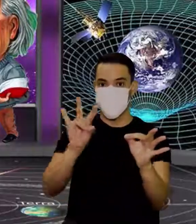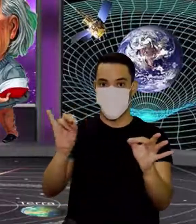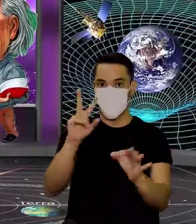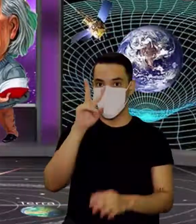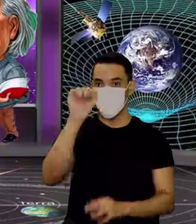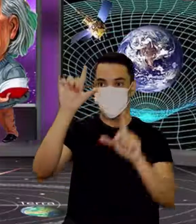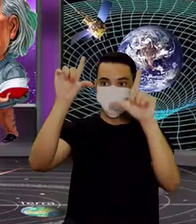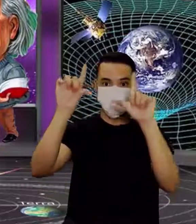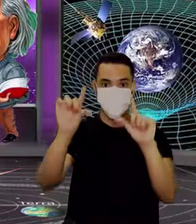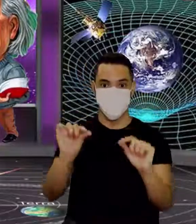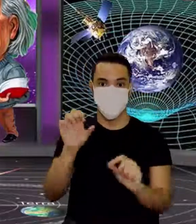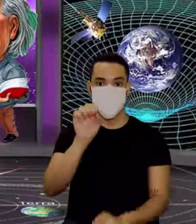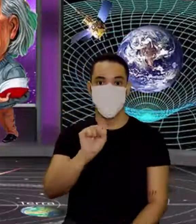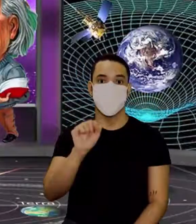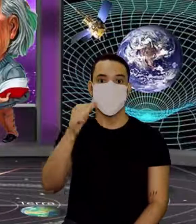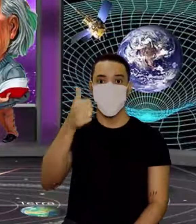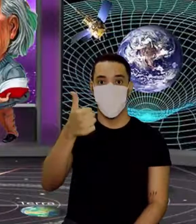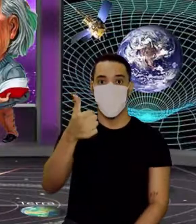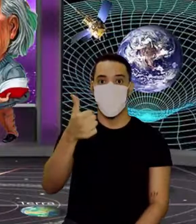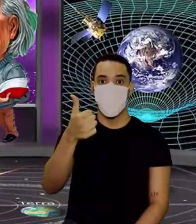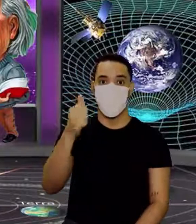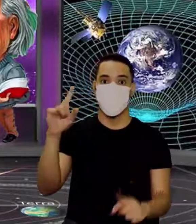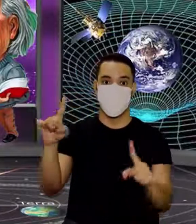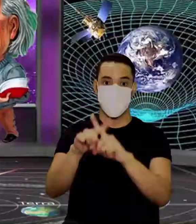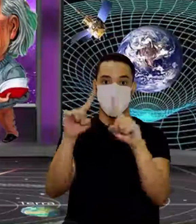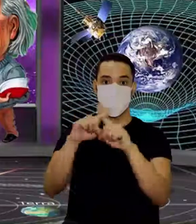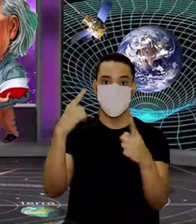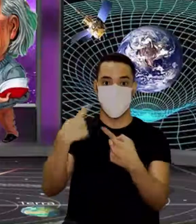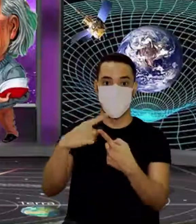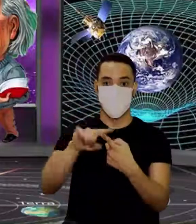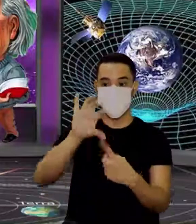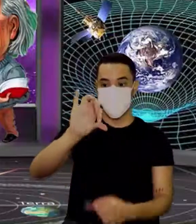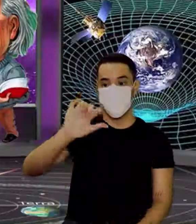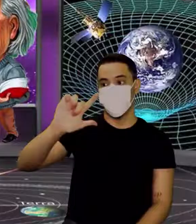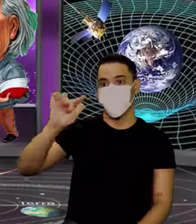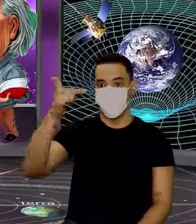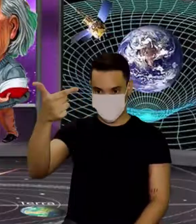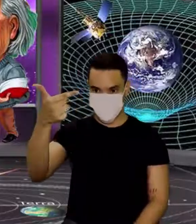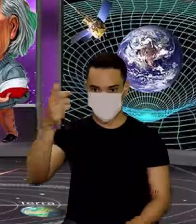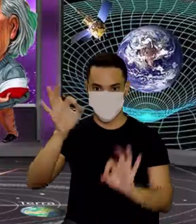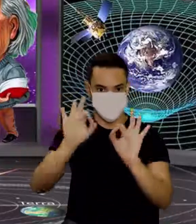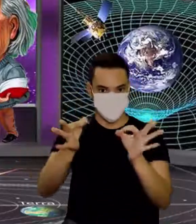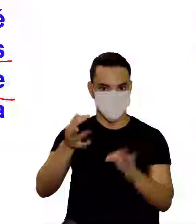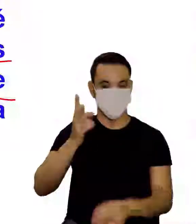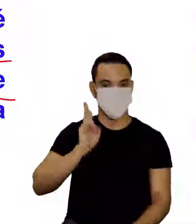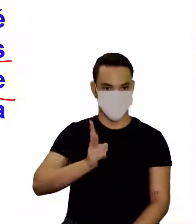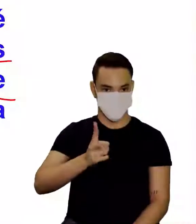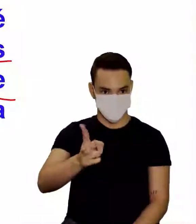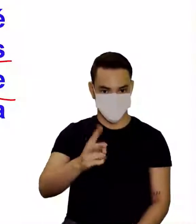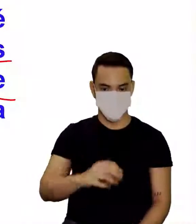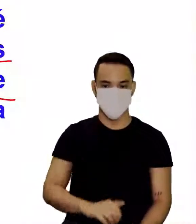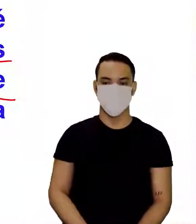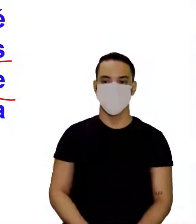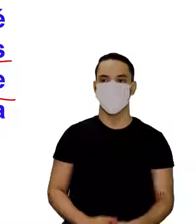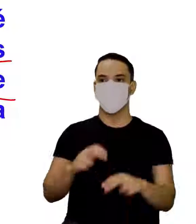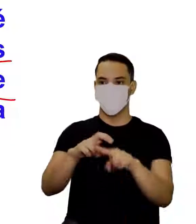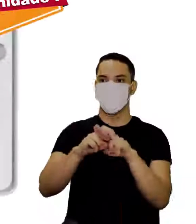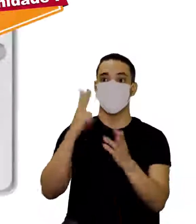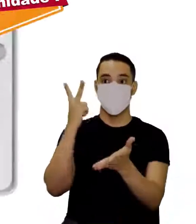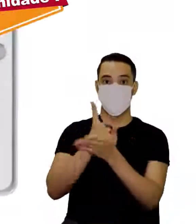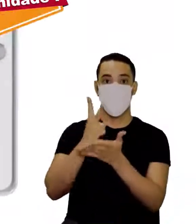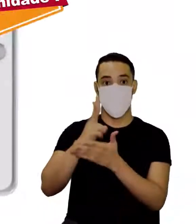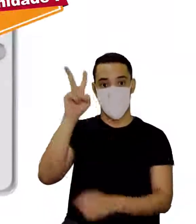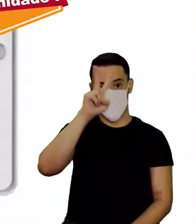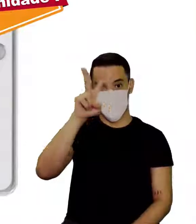diminuir 81 vezes, porque é 9 ao quadrado. Beleza? Então, vamos continuar lá. Então, aí sempre lembrando